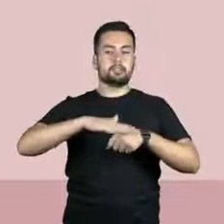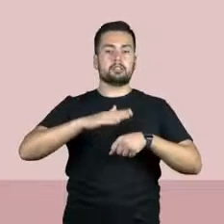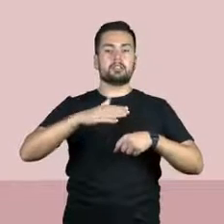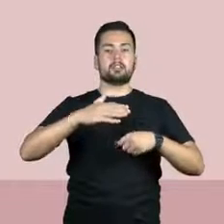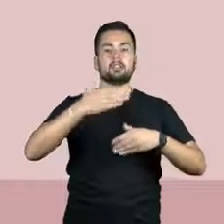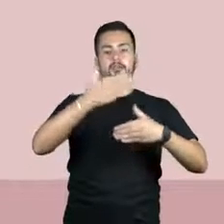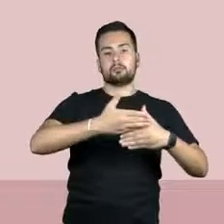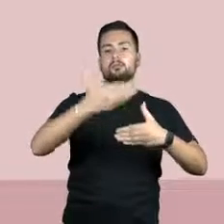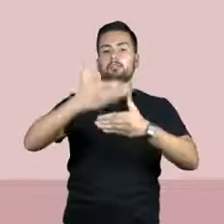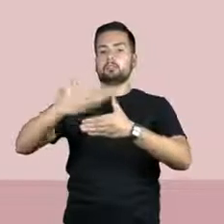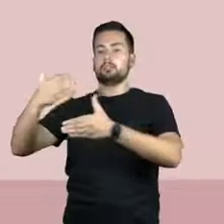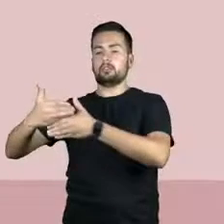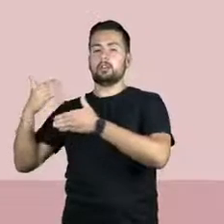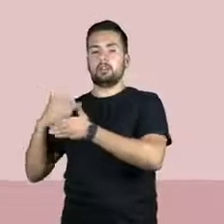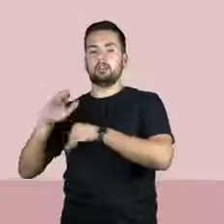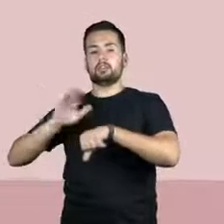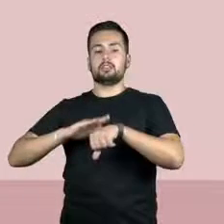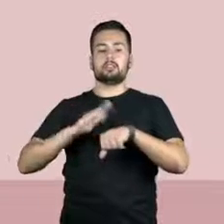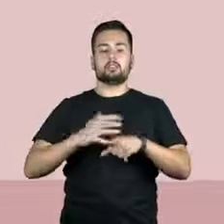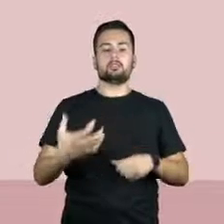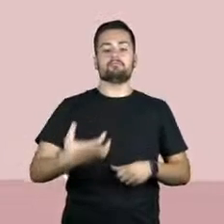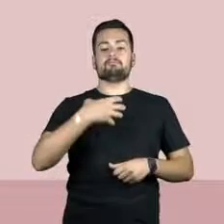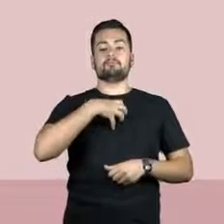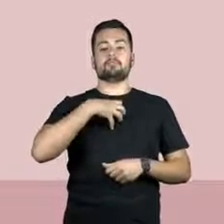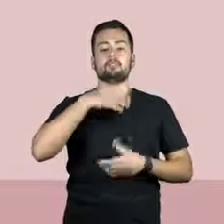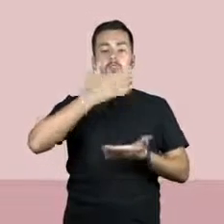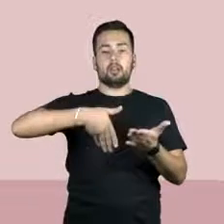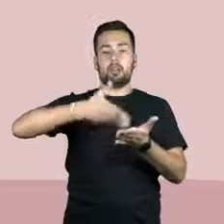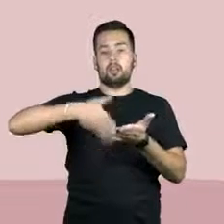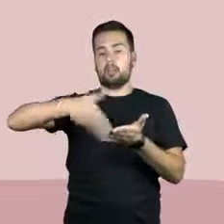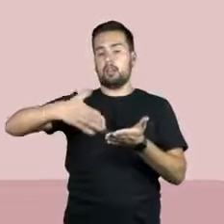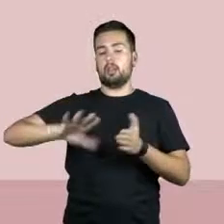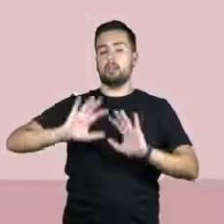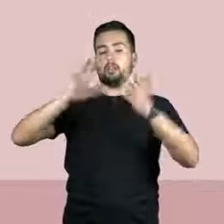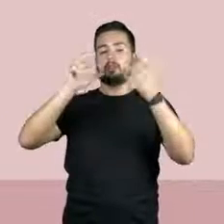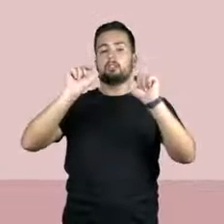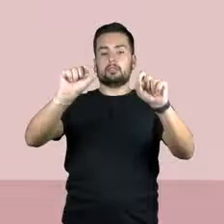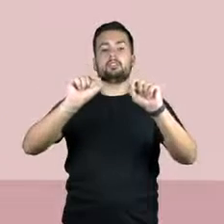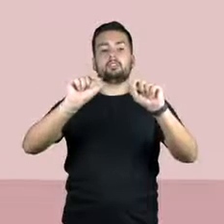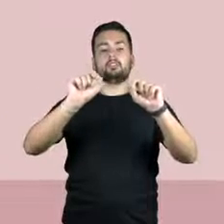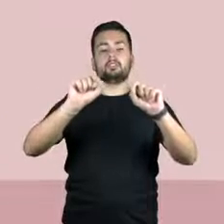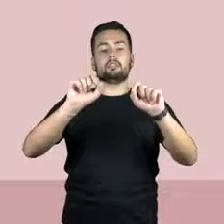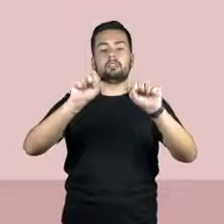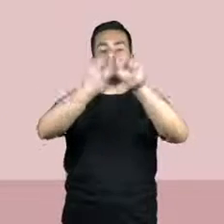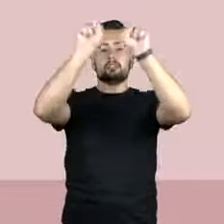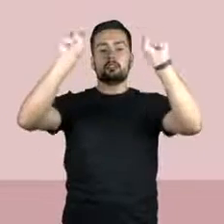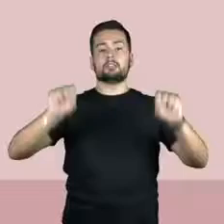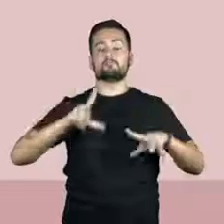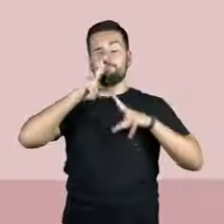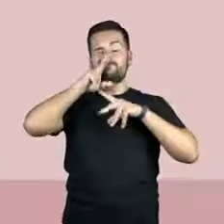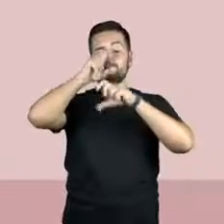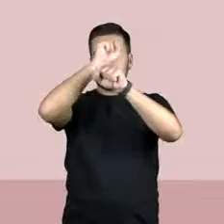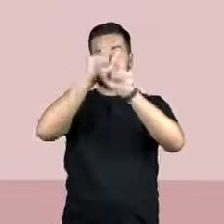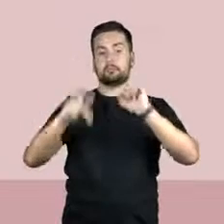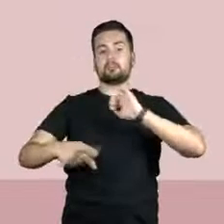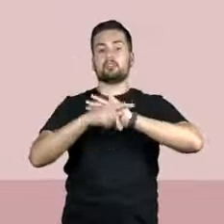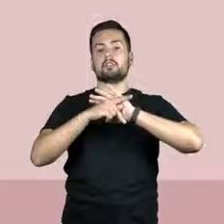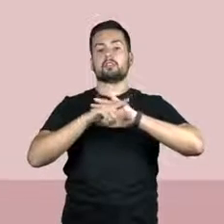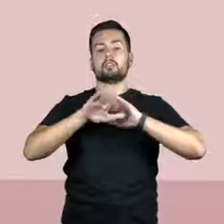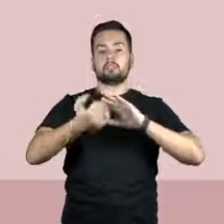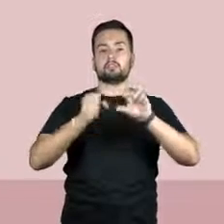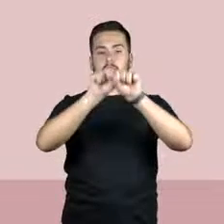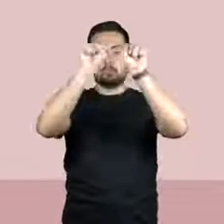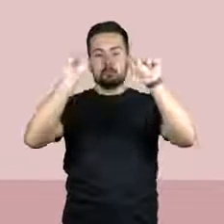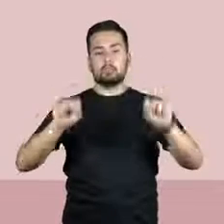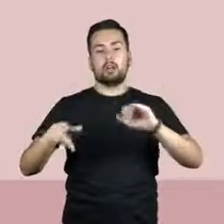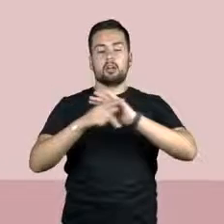fatiar esse talude de tal maneira que essas fatias vão gerar aqui um sistema de forças, tá? Nesse sistema